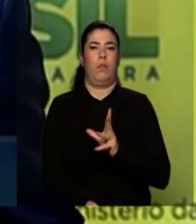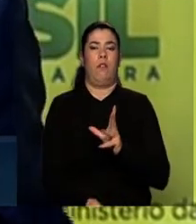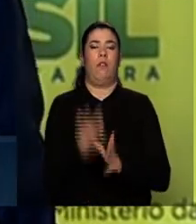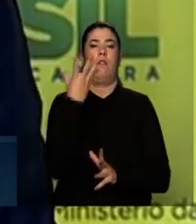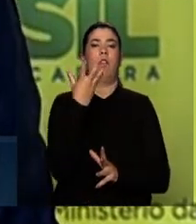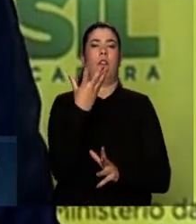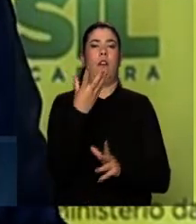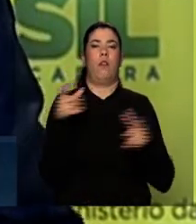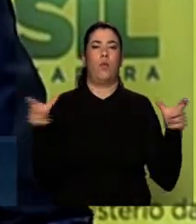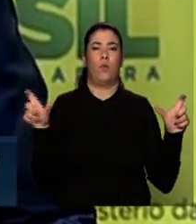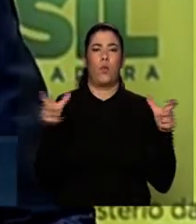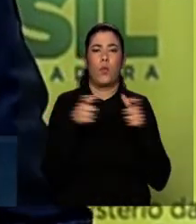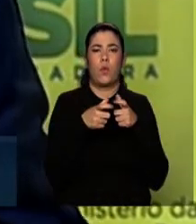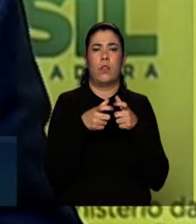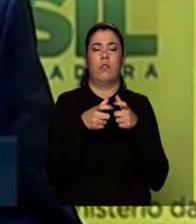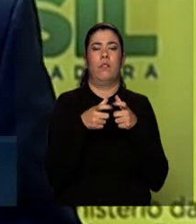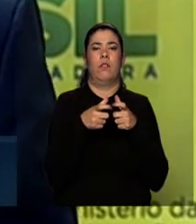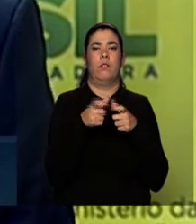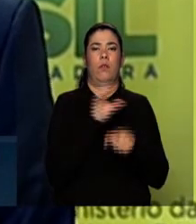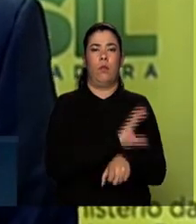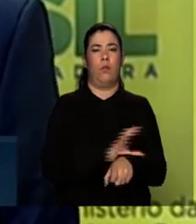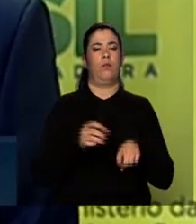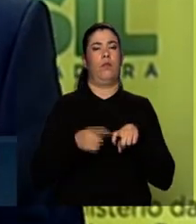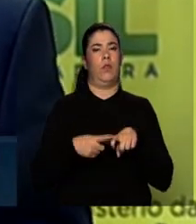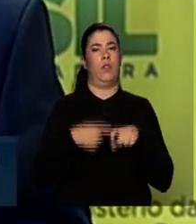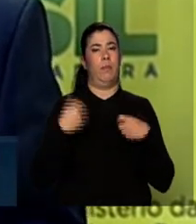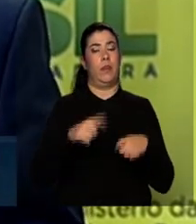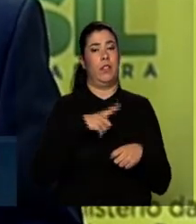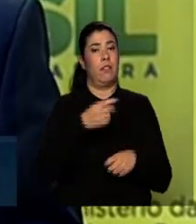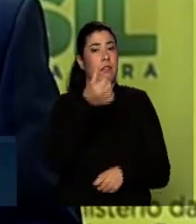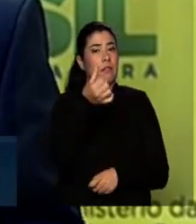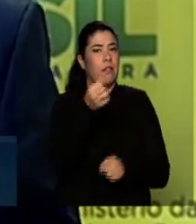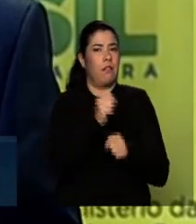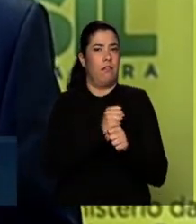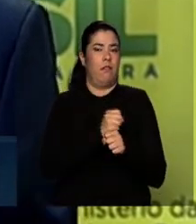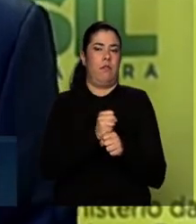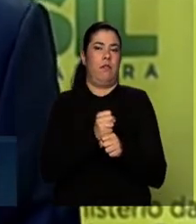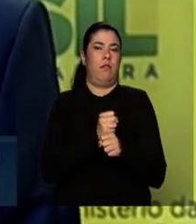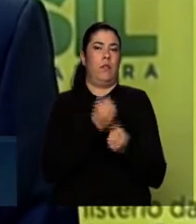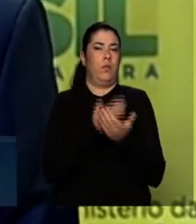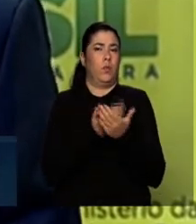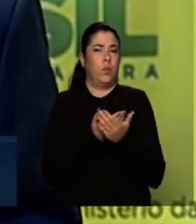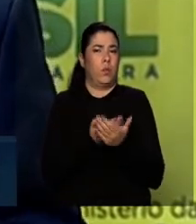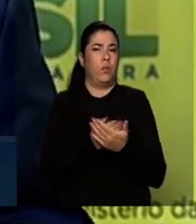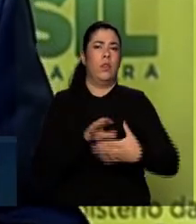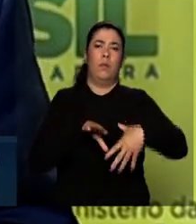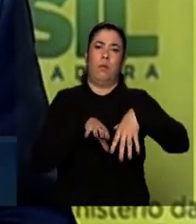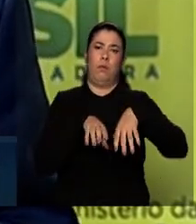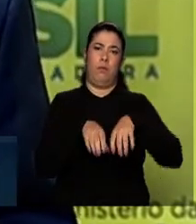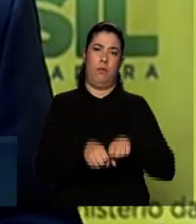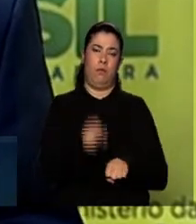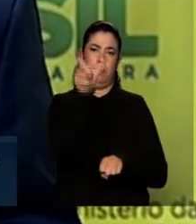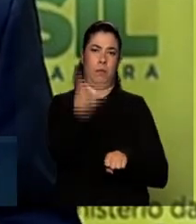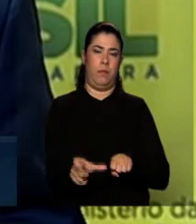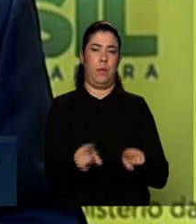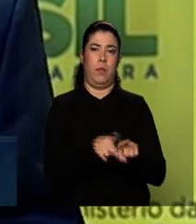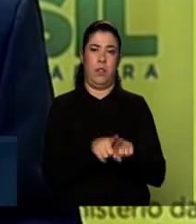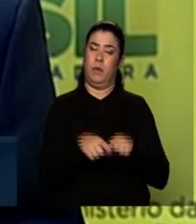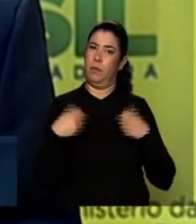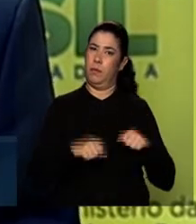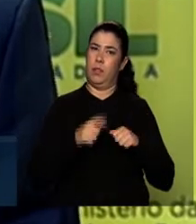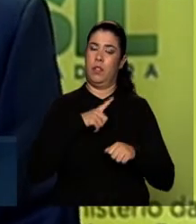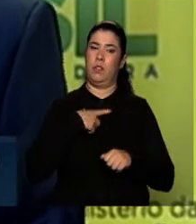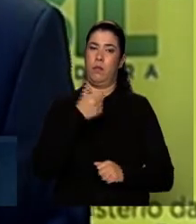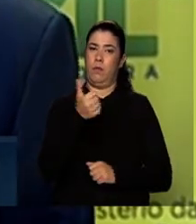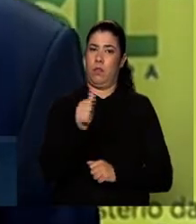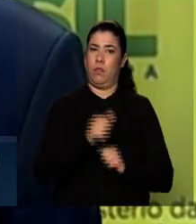ser encurtado, é um curso de 6 anos, uma formação cuidadosa, que exige compromisso, que exige qualidade,